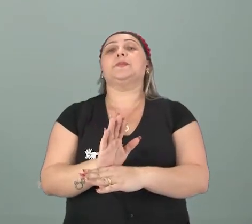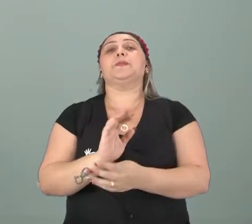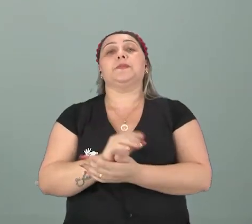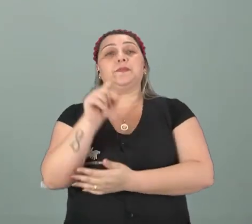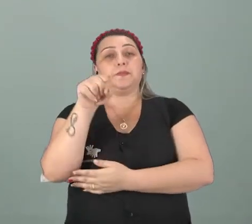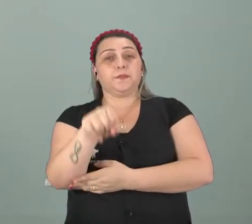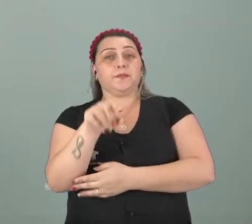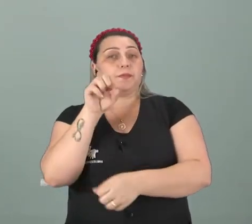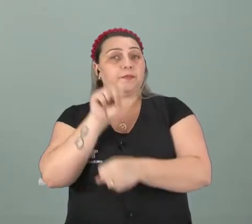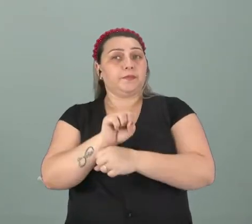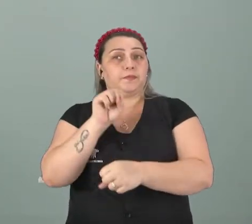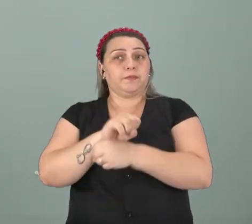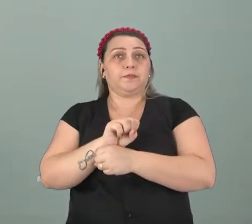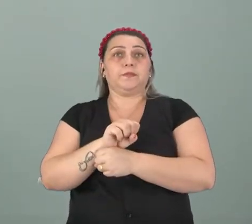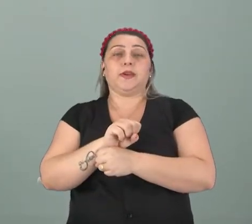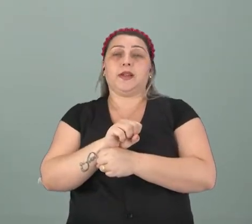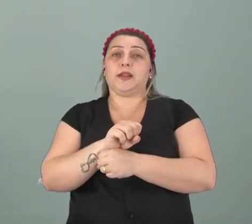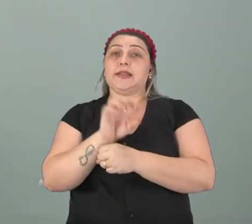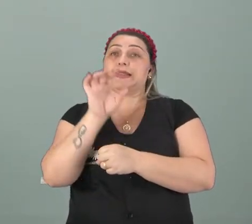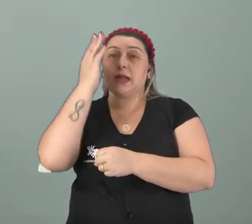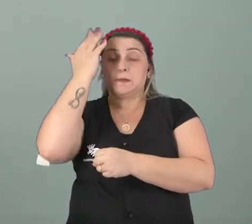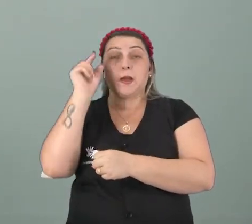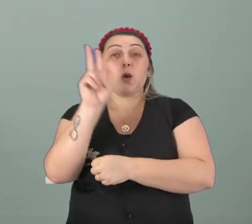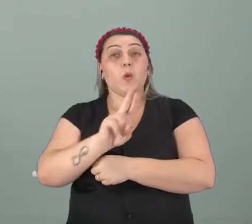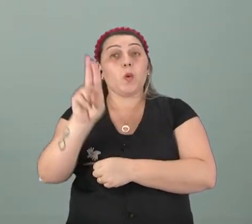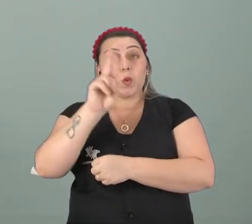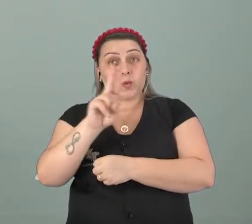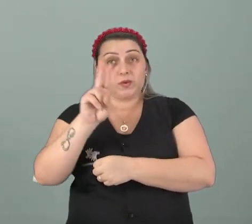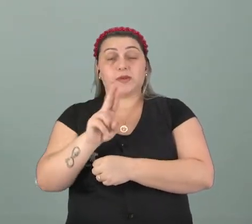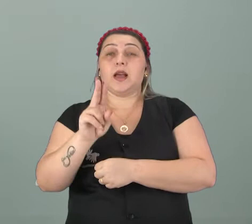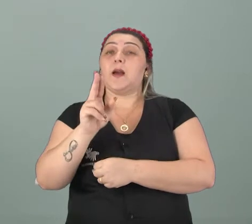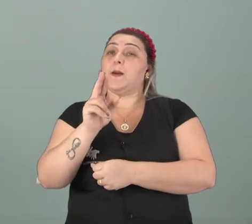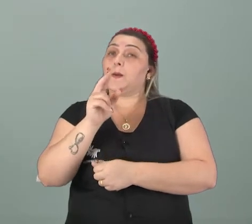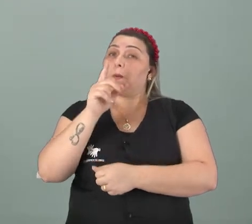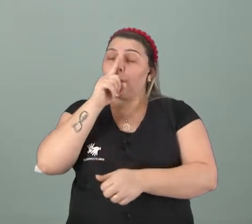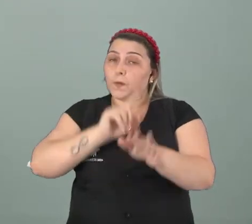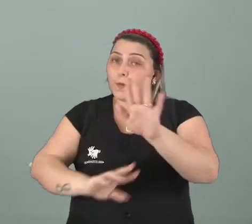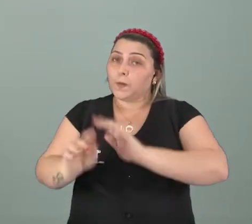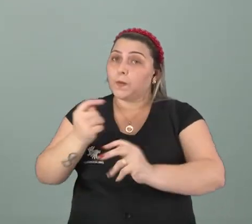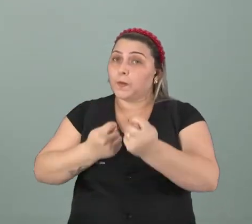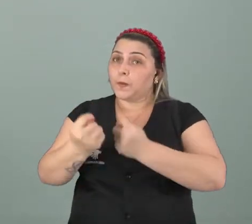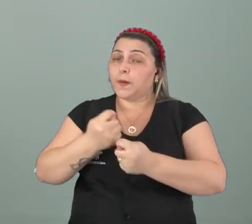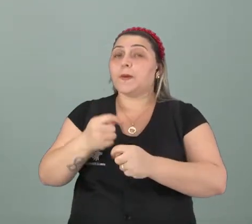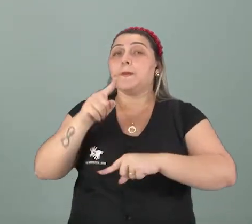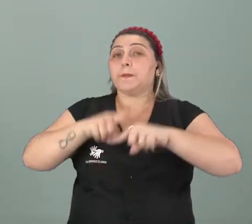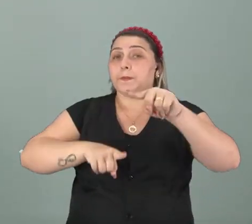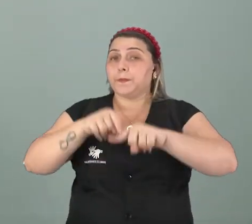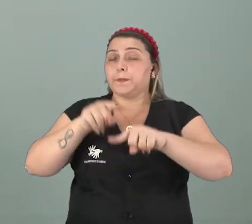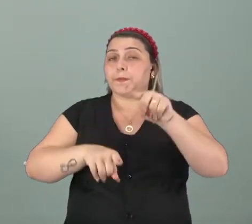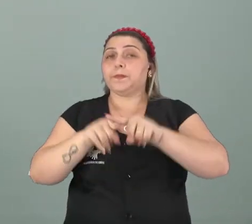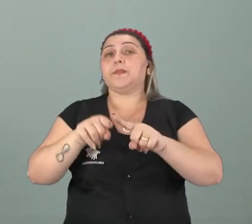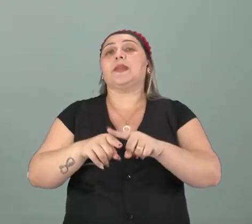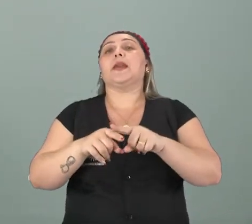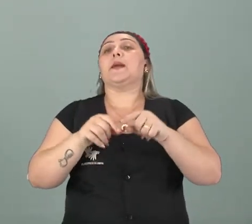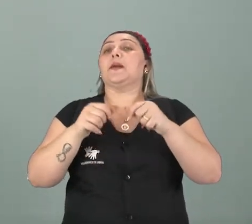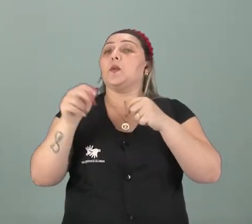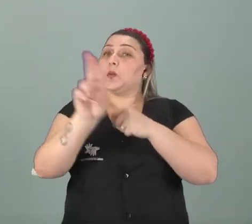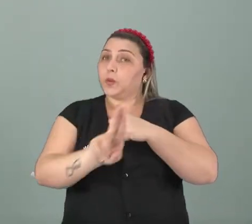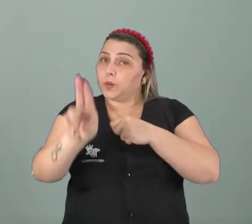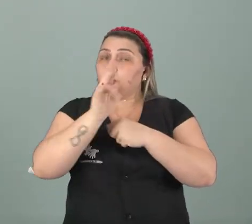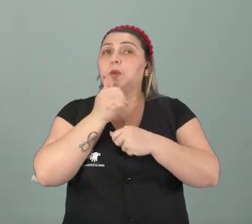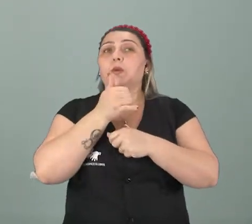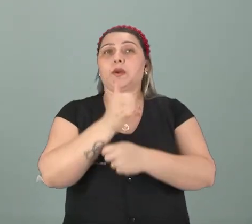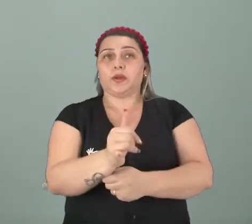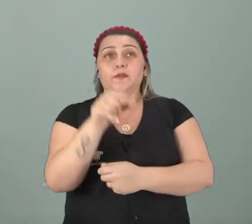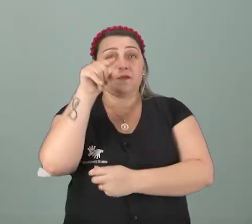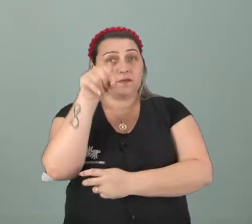não é você parar de ter esses aparelhos, é você saber usar moderadamente, né? Já que são aparelhos que naturalmente consomem muita